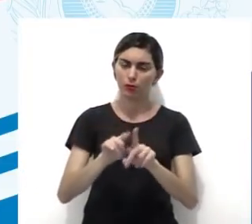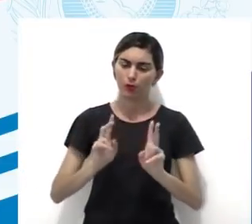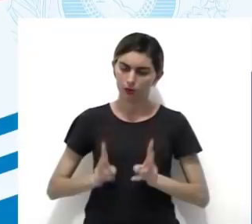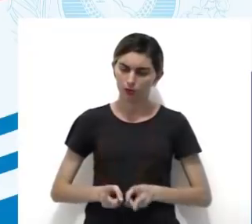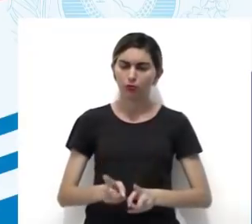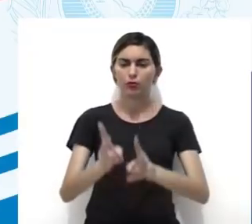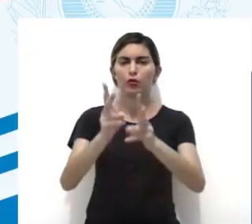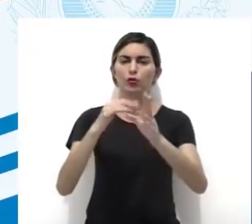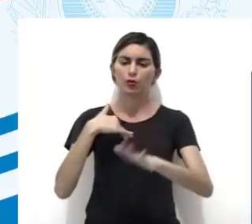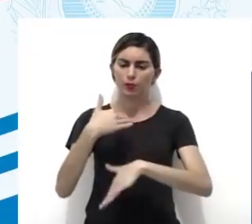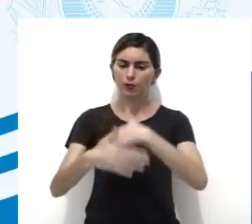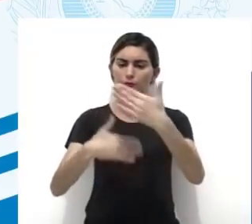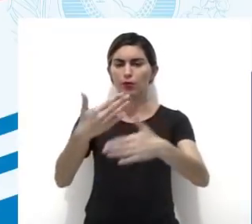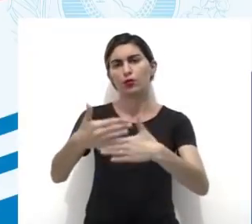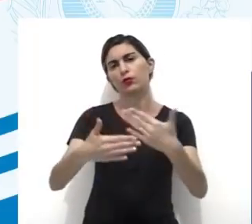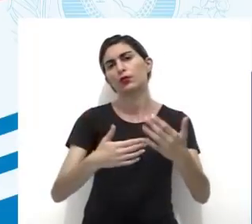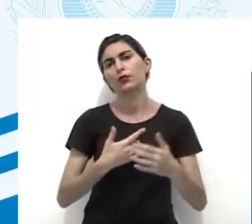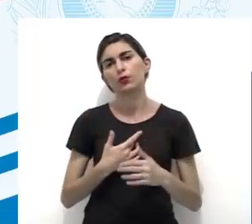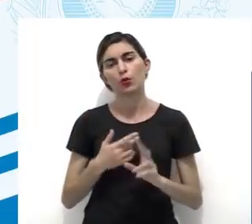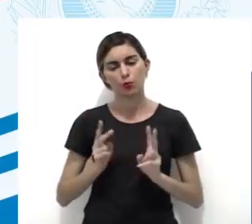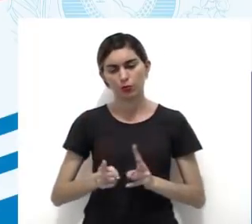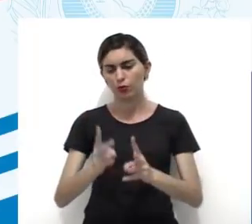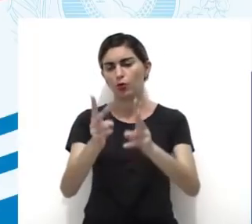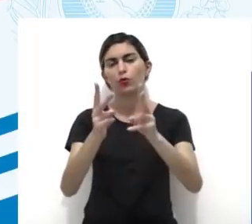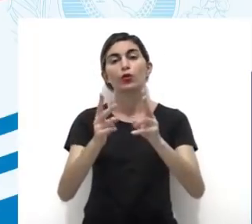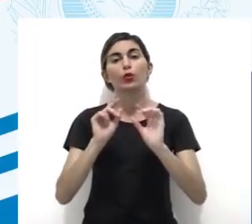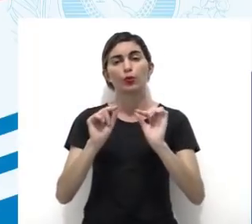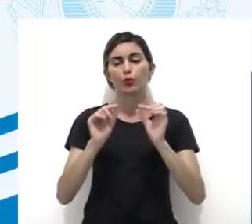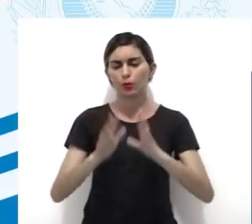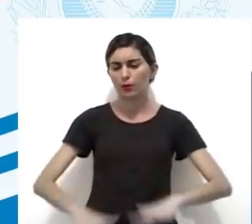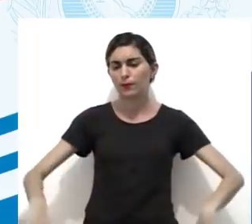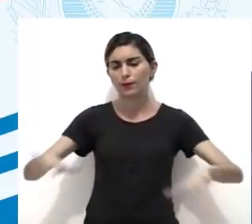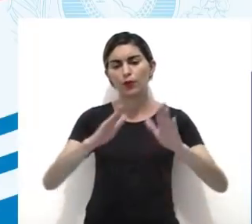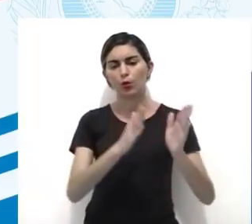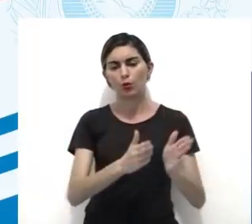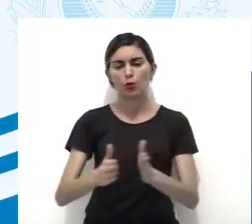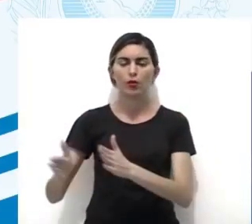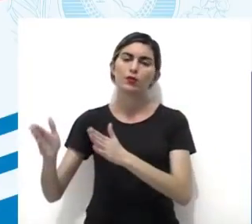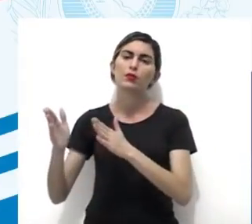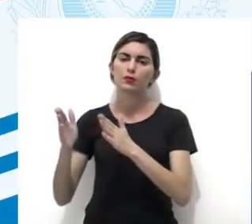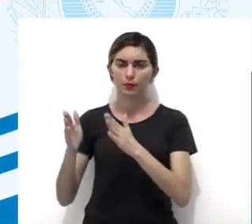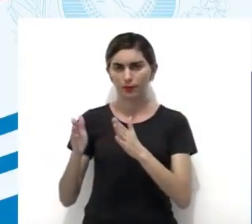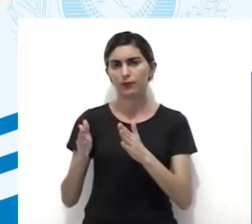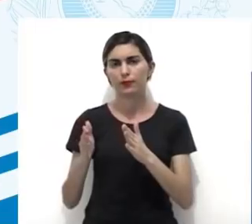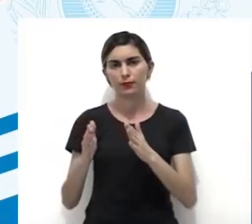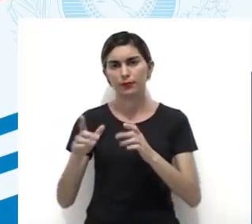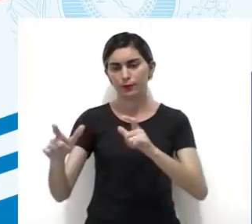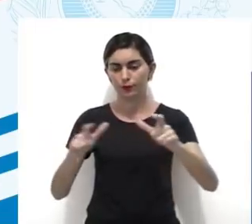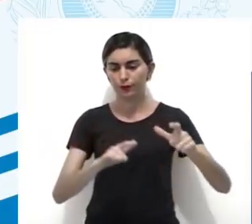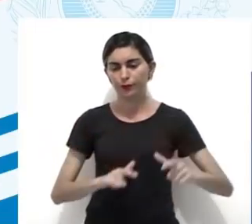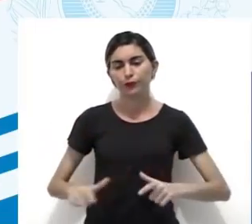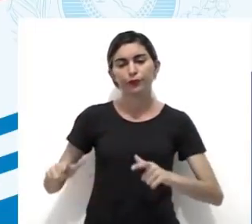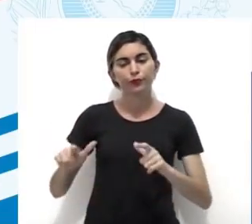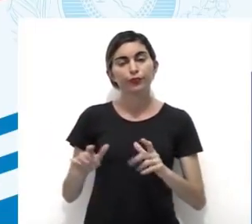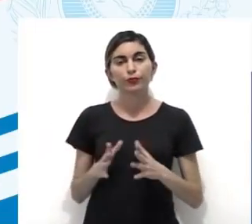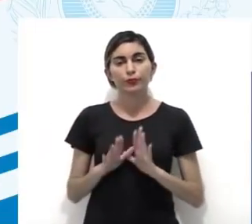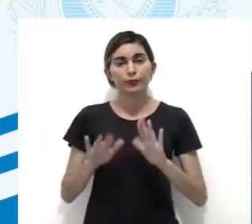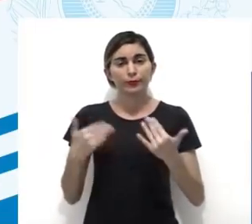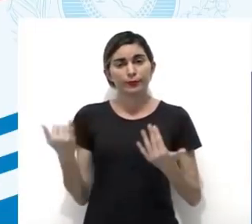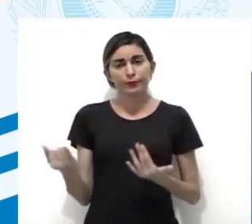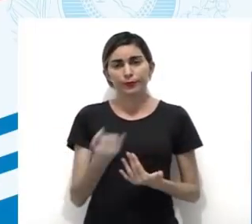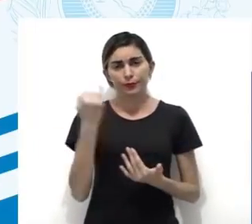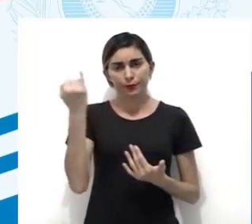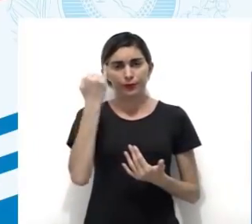continua no seu processo de desenvolvimento e continua configurando o espaço e a organização espacial do lugar. É